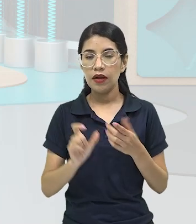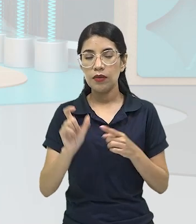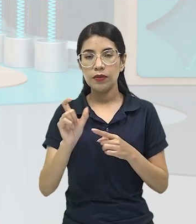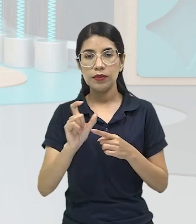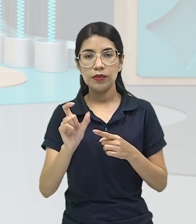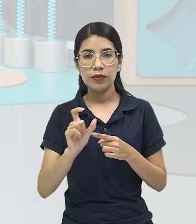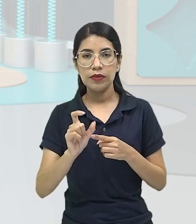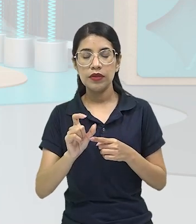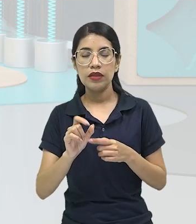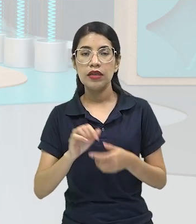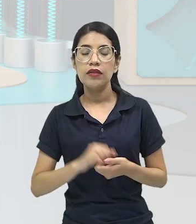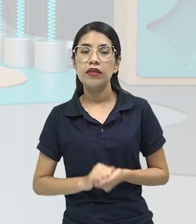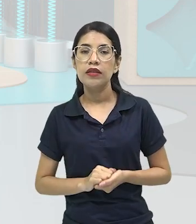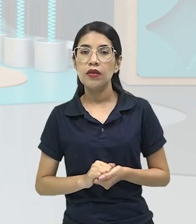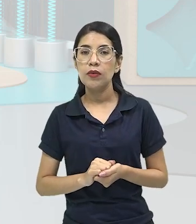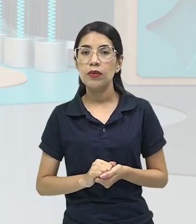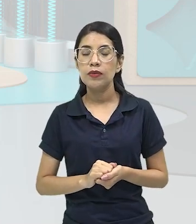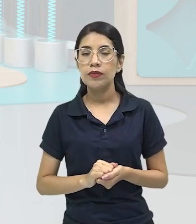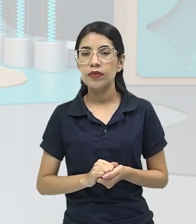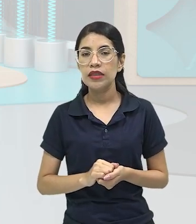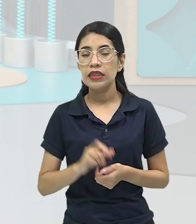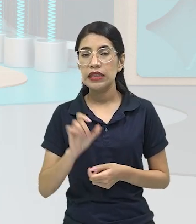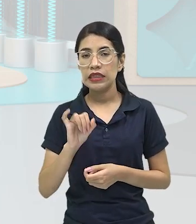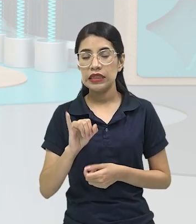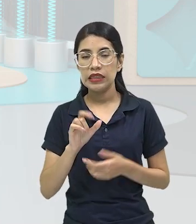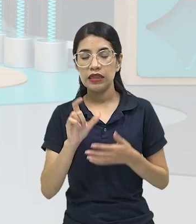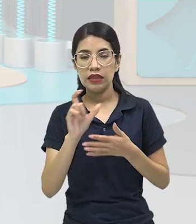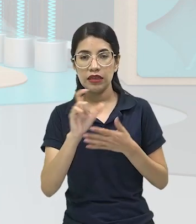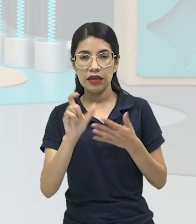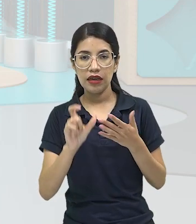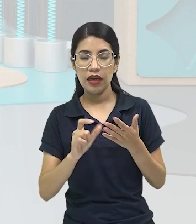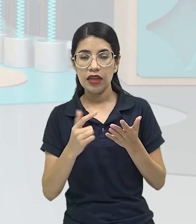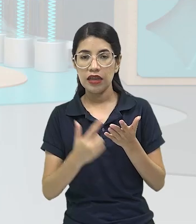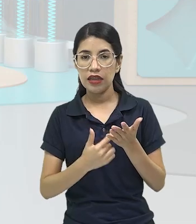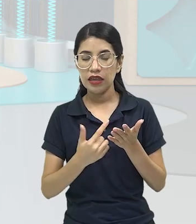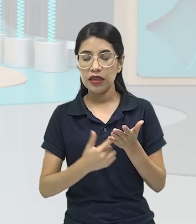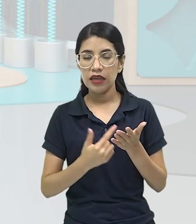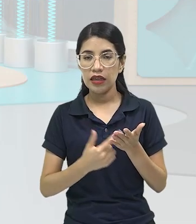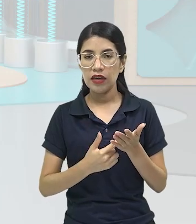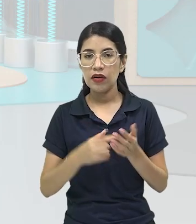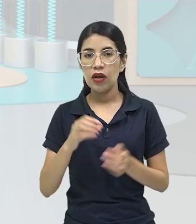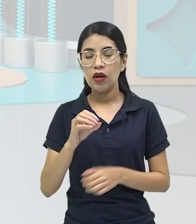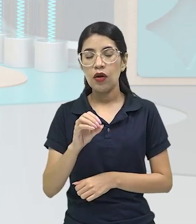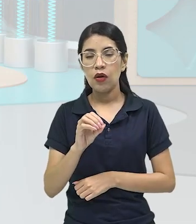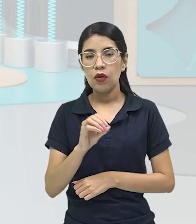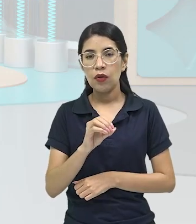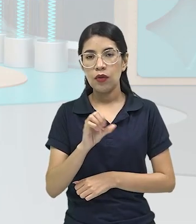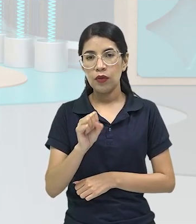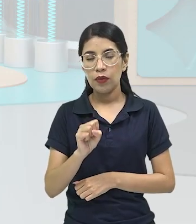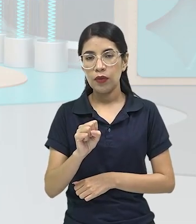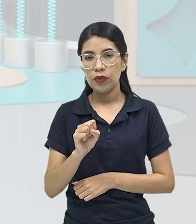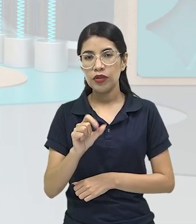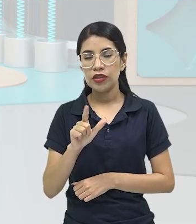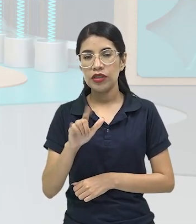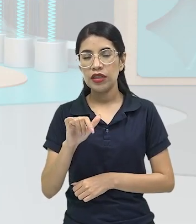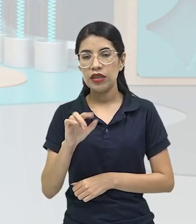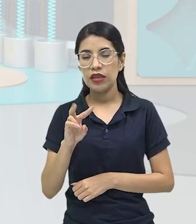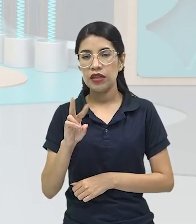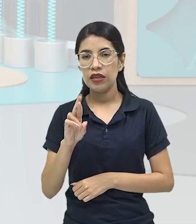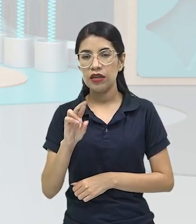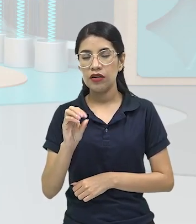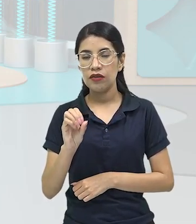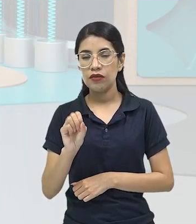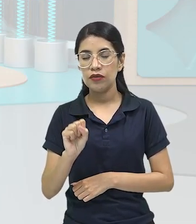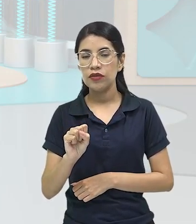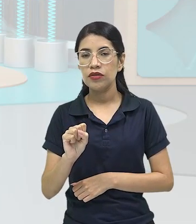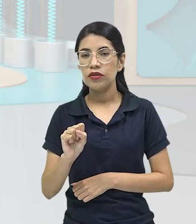bom? Então, se fosse livros, teria que o quê? Os livros, os quais, tá vendo a concordância ali? Então,